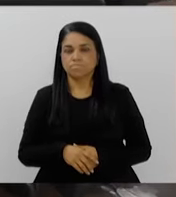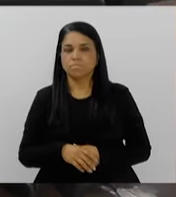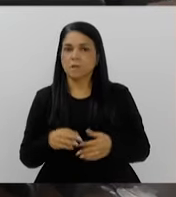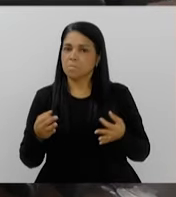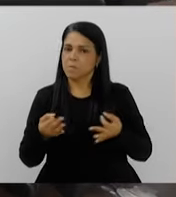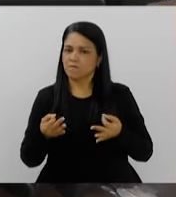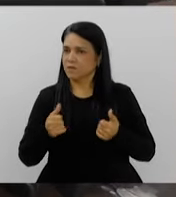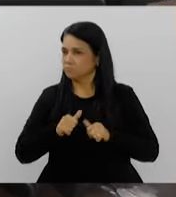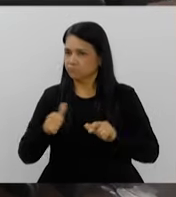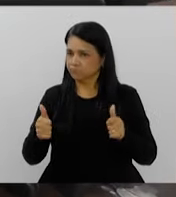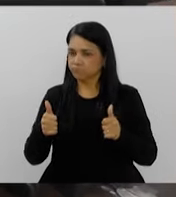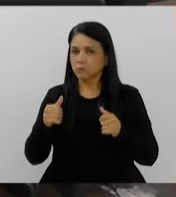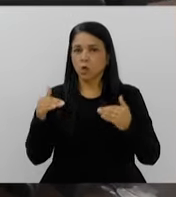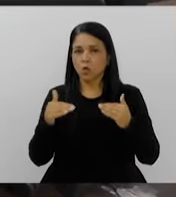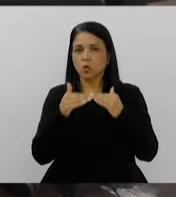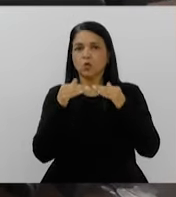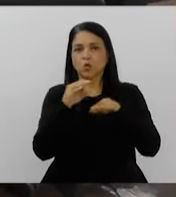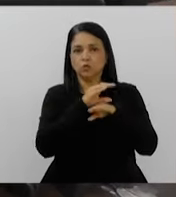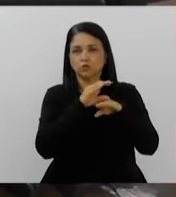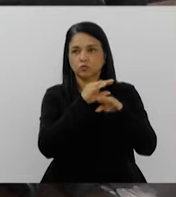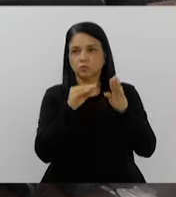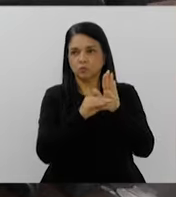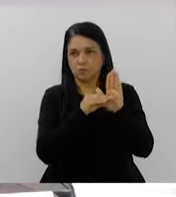Perfeito, então seria constitucional com emendas.